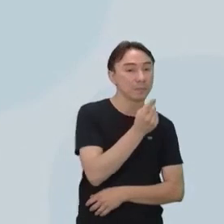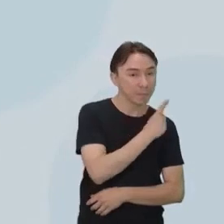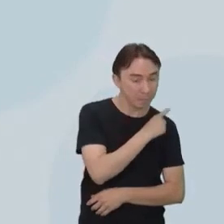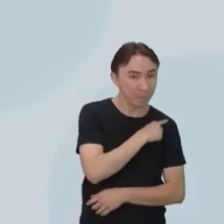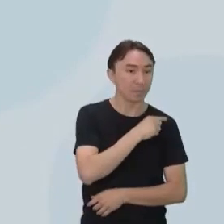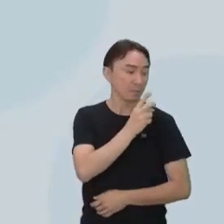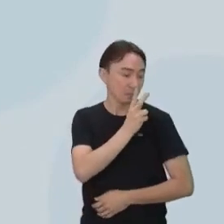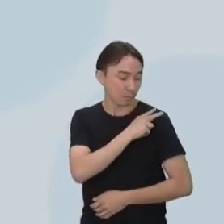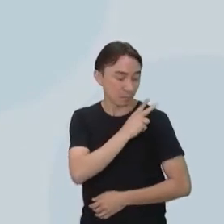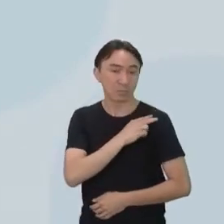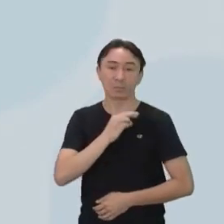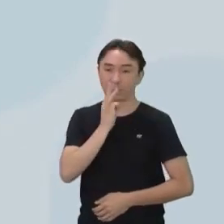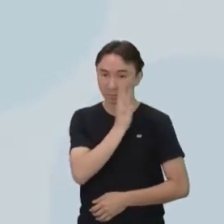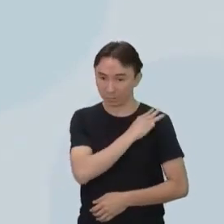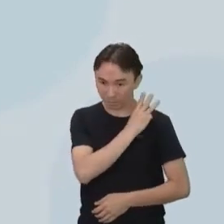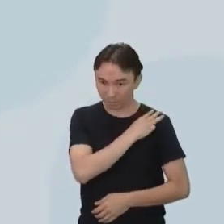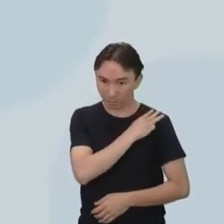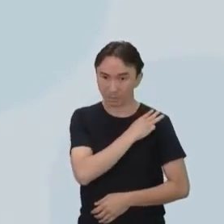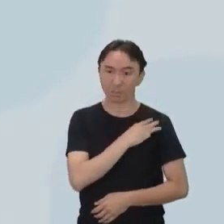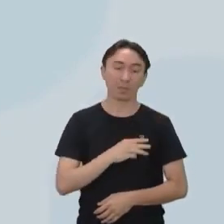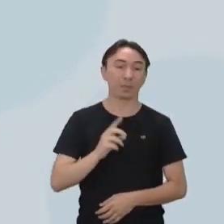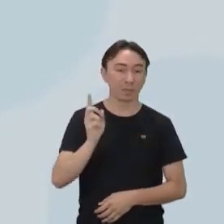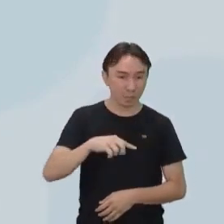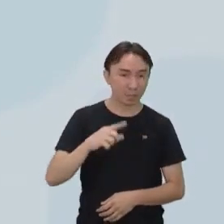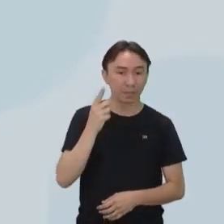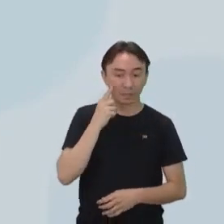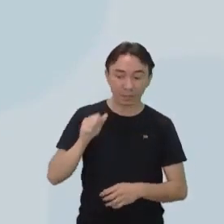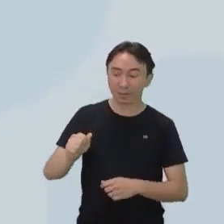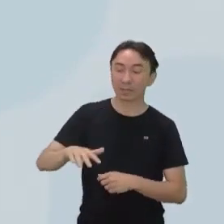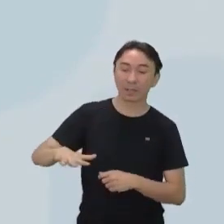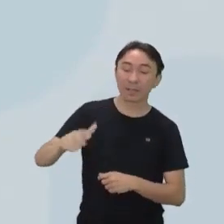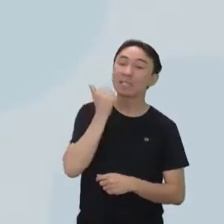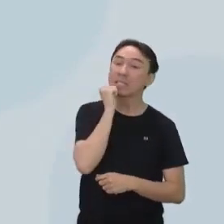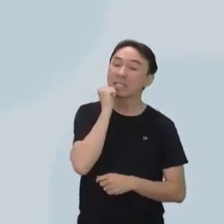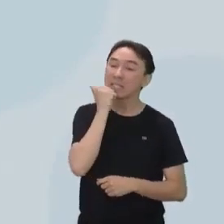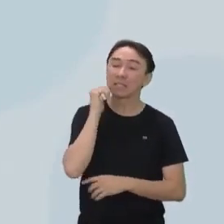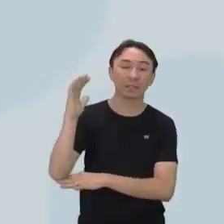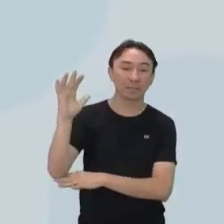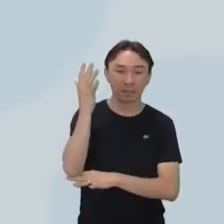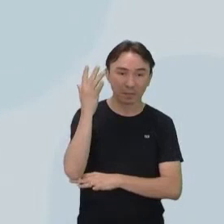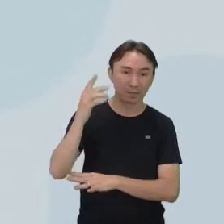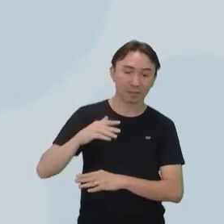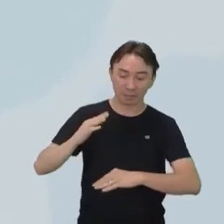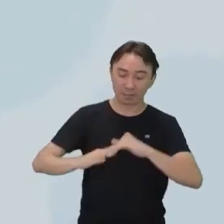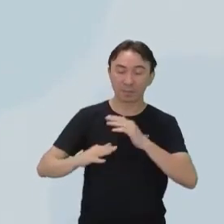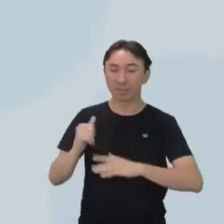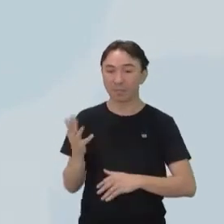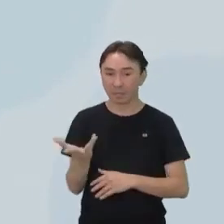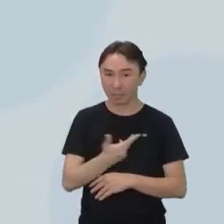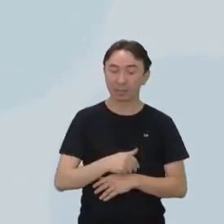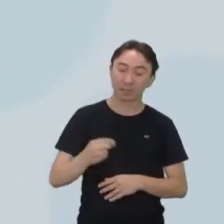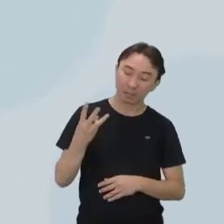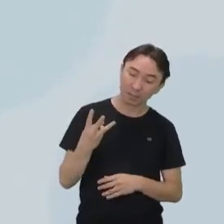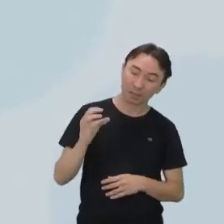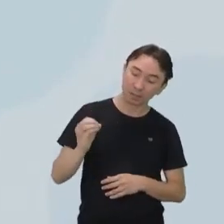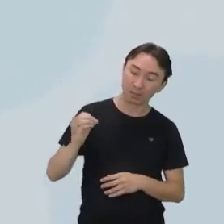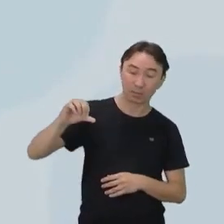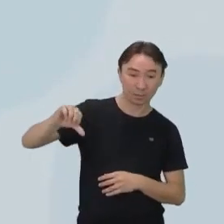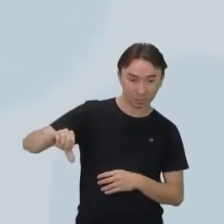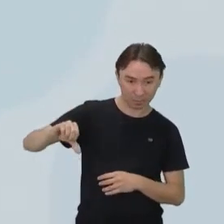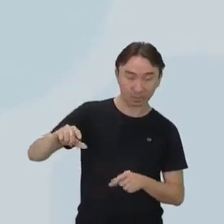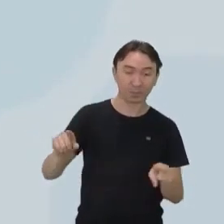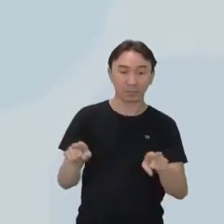do ensino médio, da área de ciência da natureza, a habilidade 309. E também a habilidade do ensino